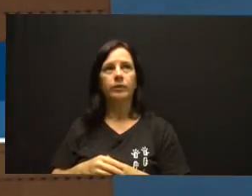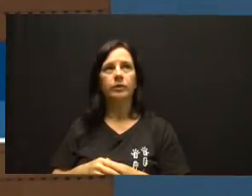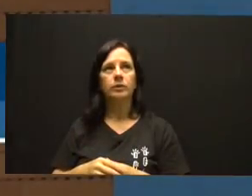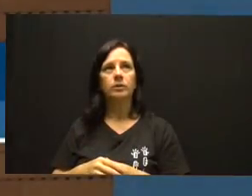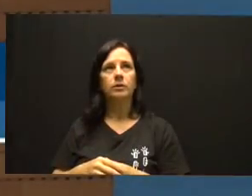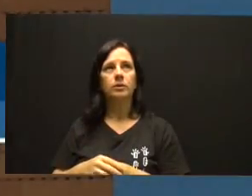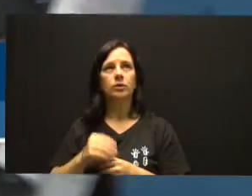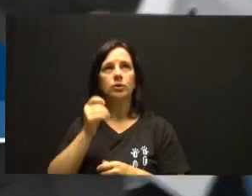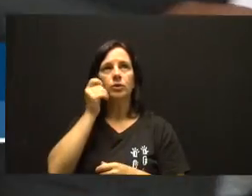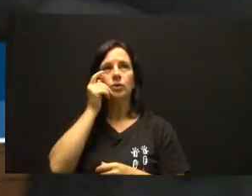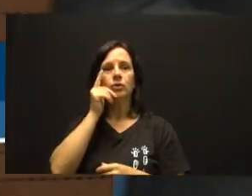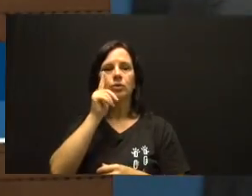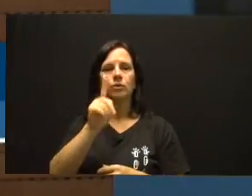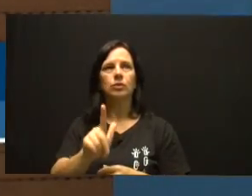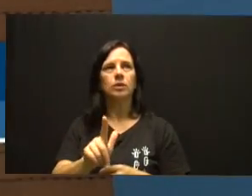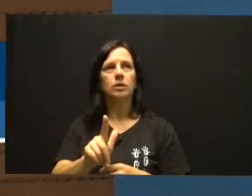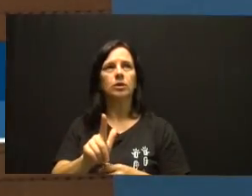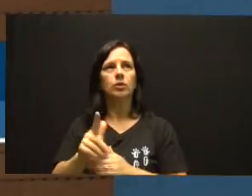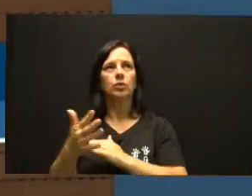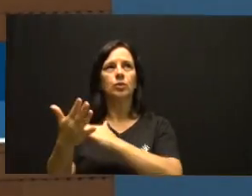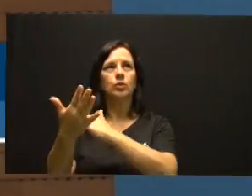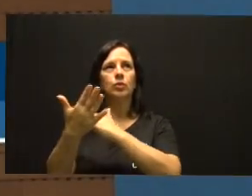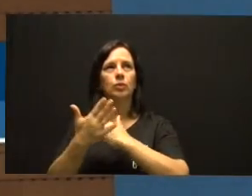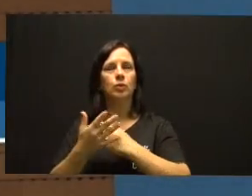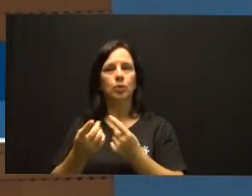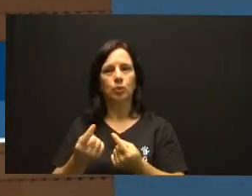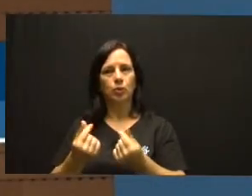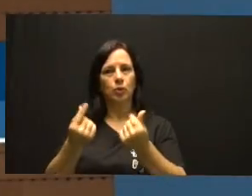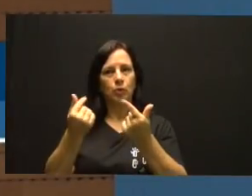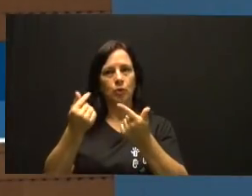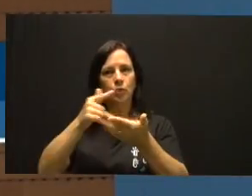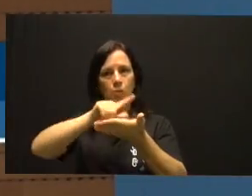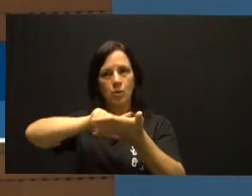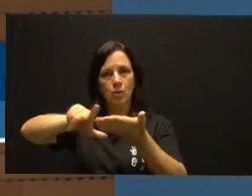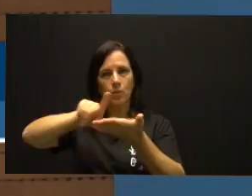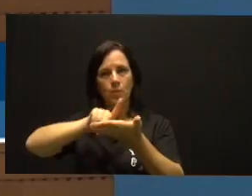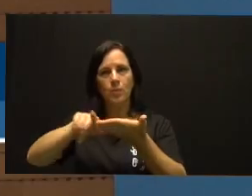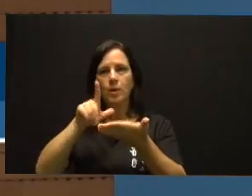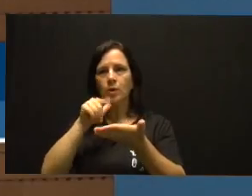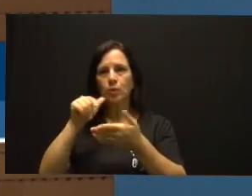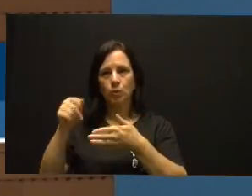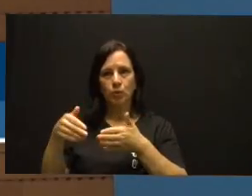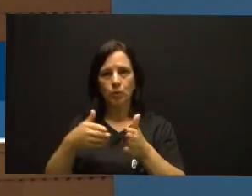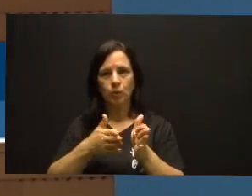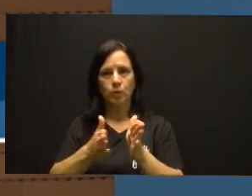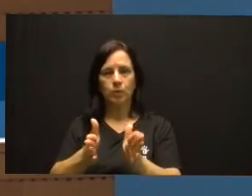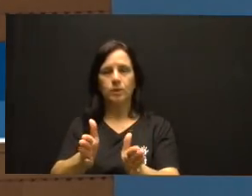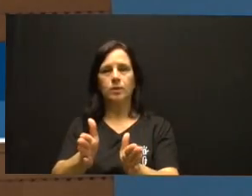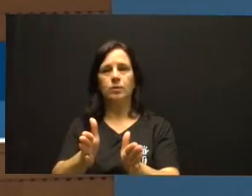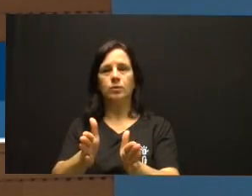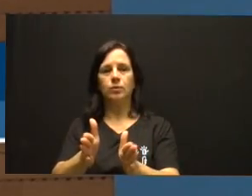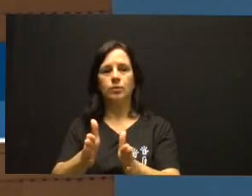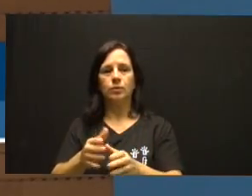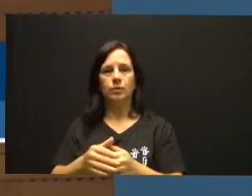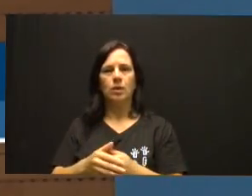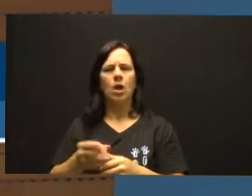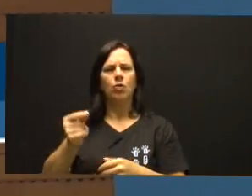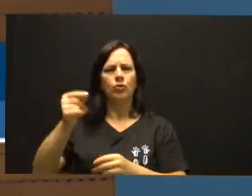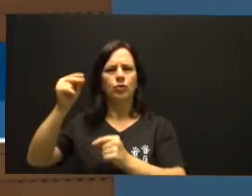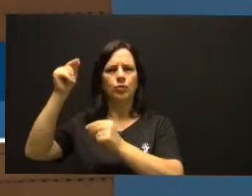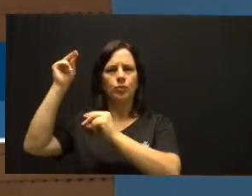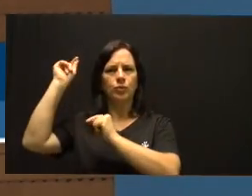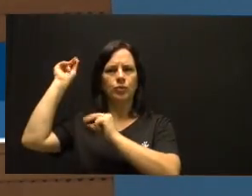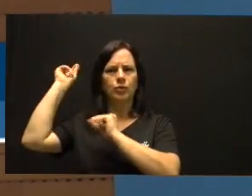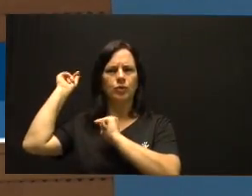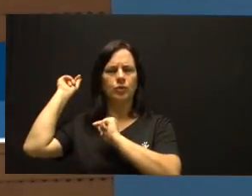para conseguirmos o recurso para o desassoreamento. Senhoras e senhores, o Rio de Cubatão, há muitos